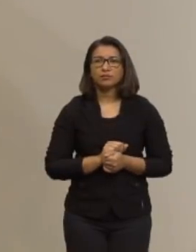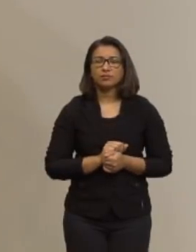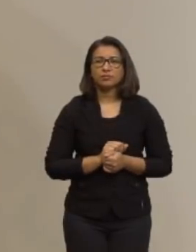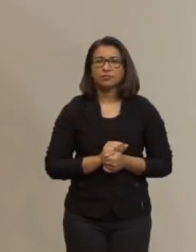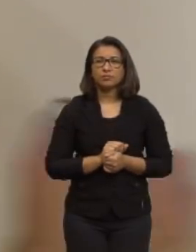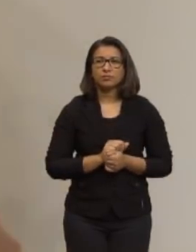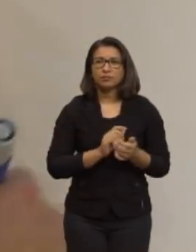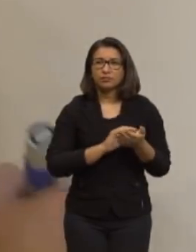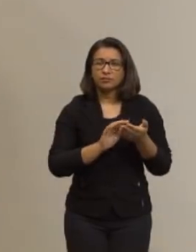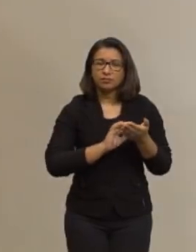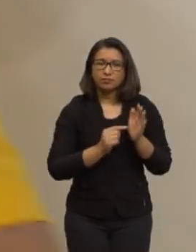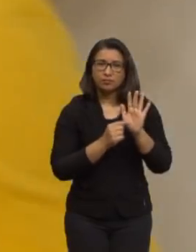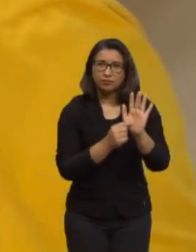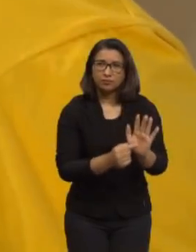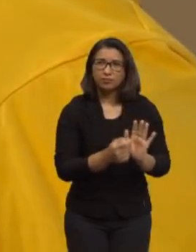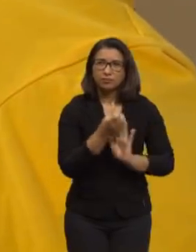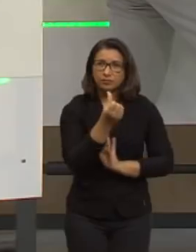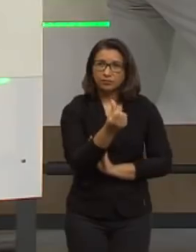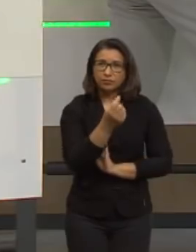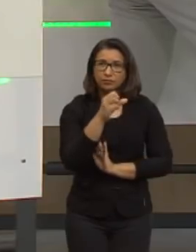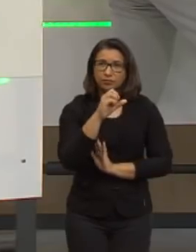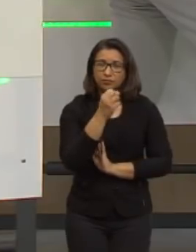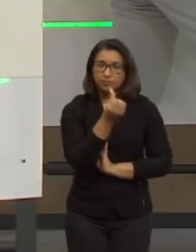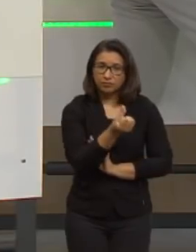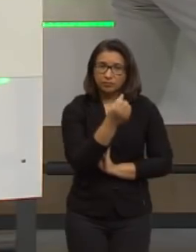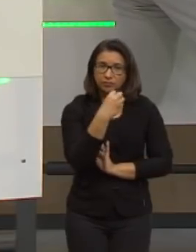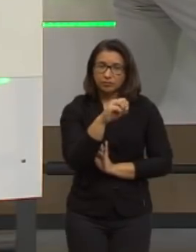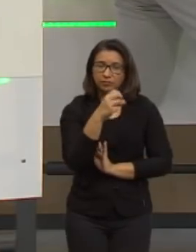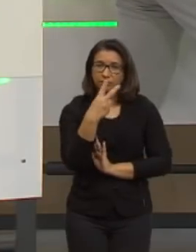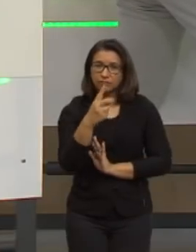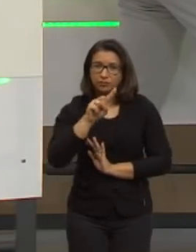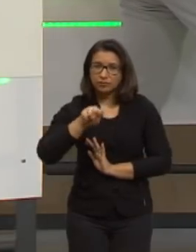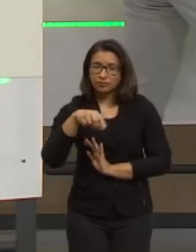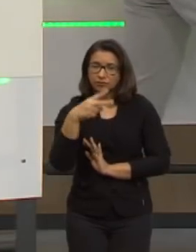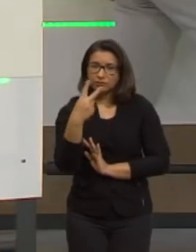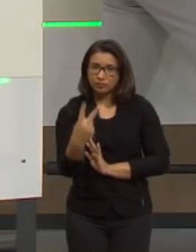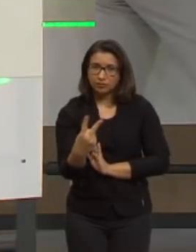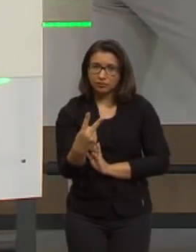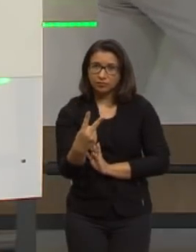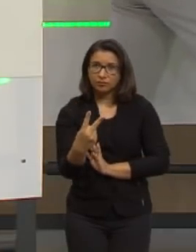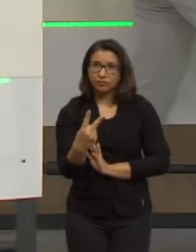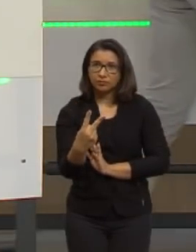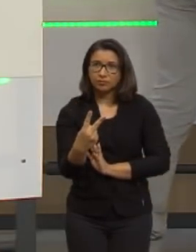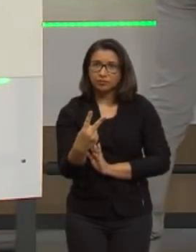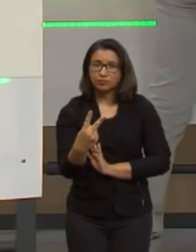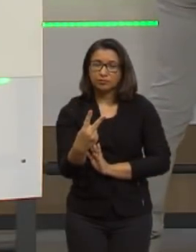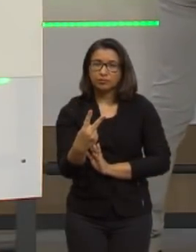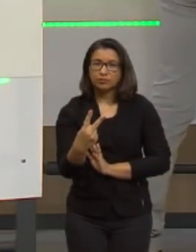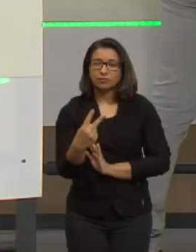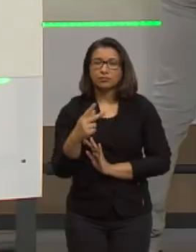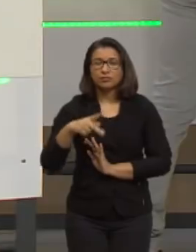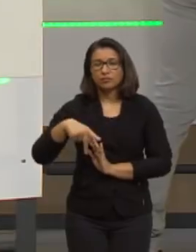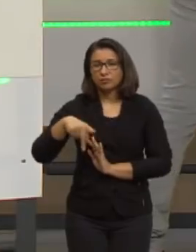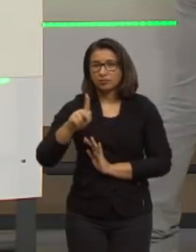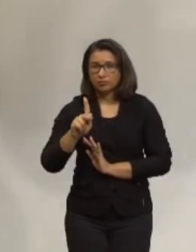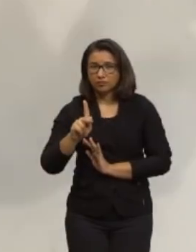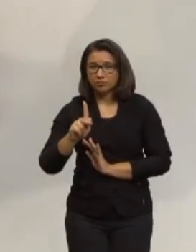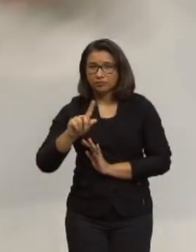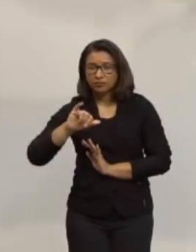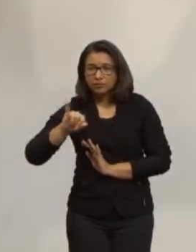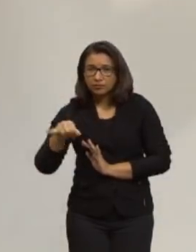14586 meu o 680 e 2,2 kg